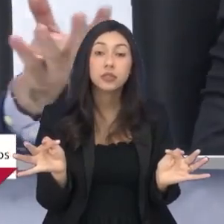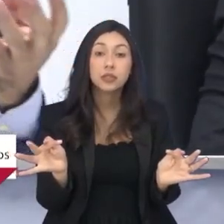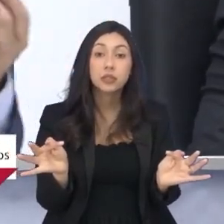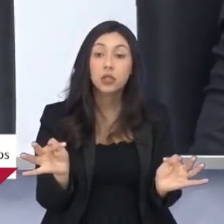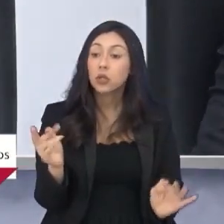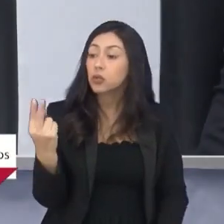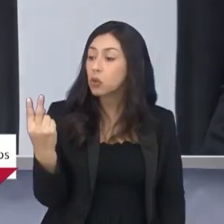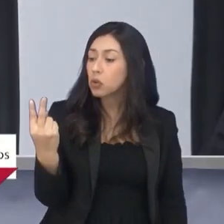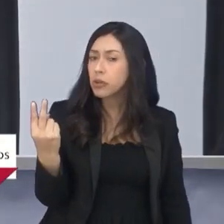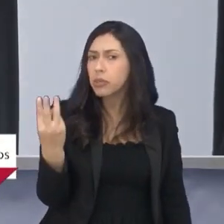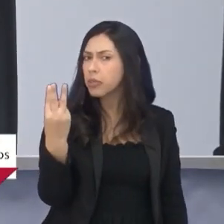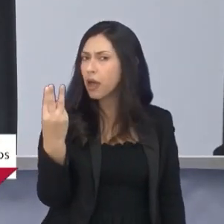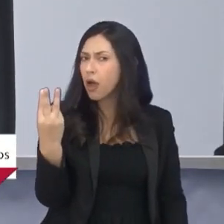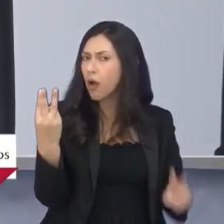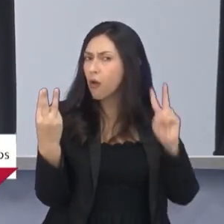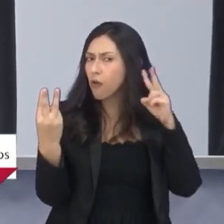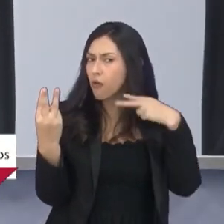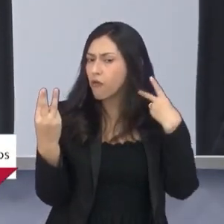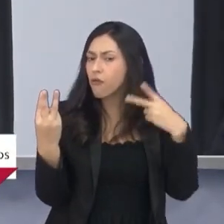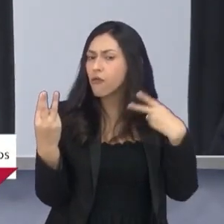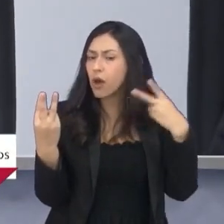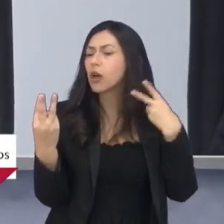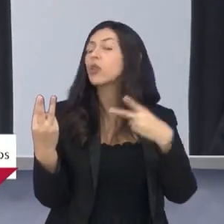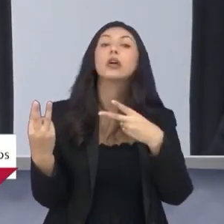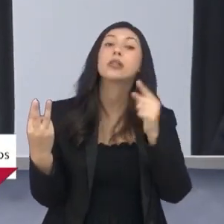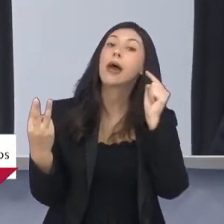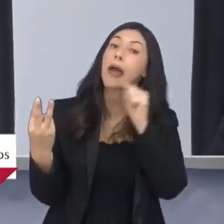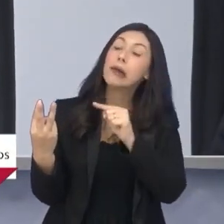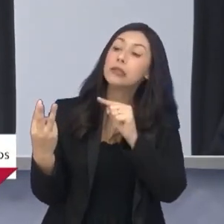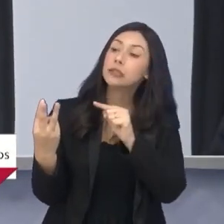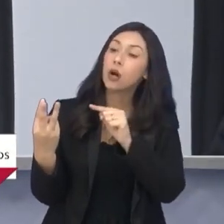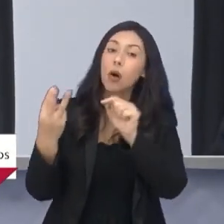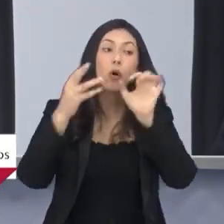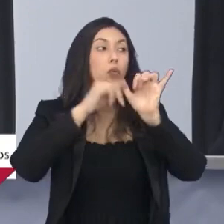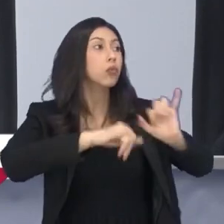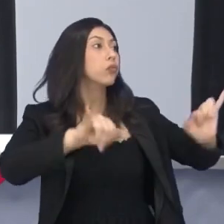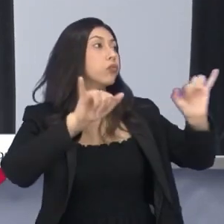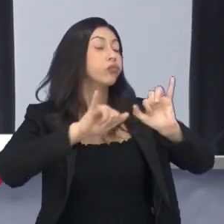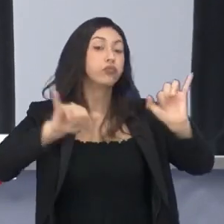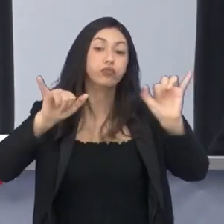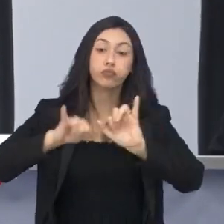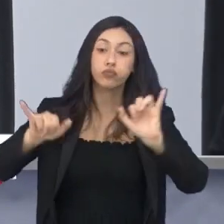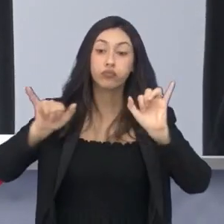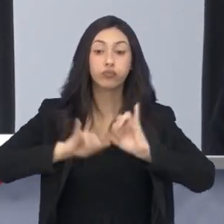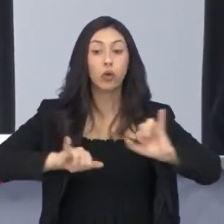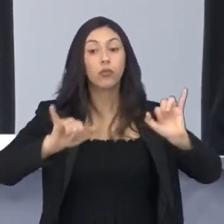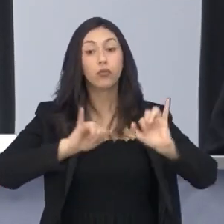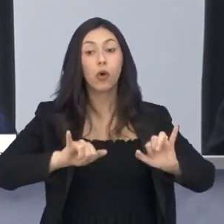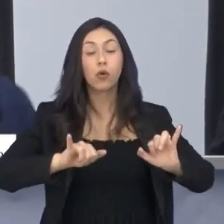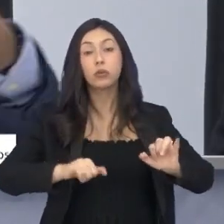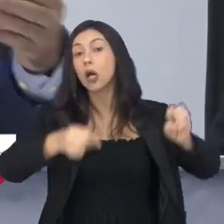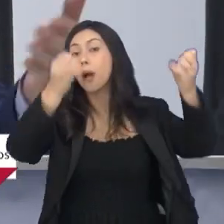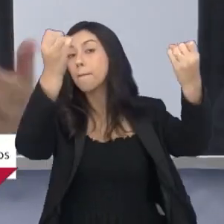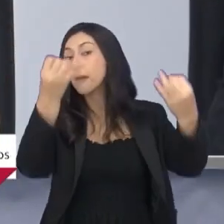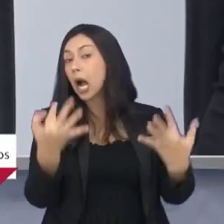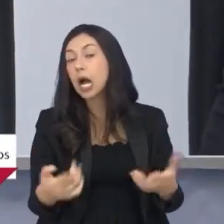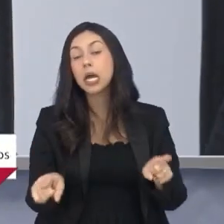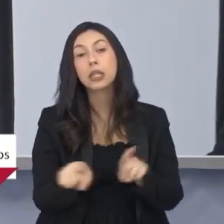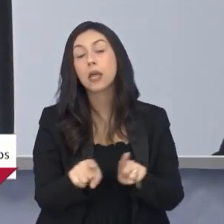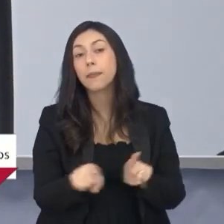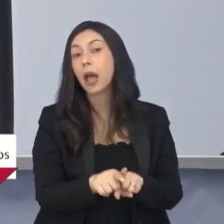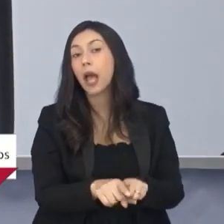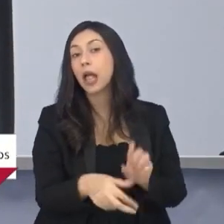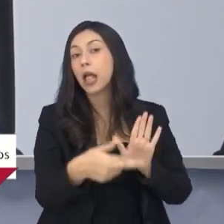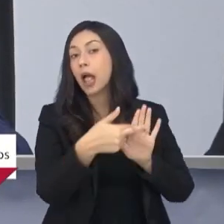três vereadores que serão multiplicadores daquilo que foi transmitido em suas prestações de contas ou em seus relatórios de